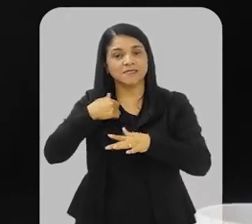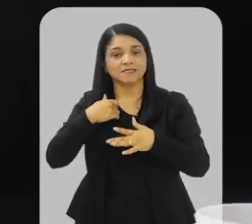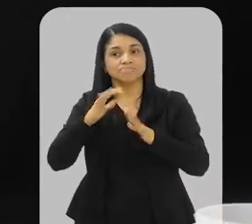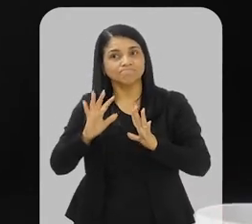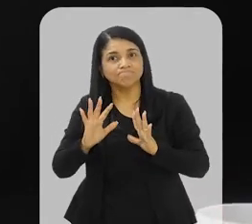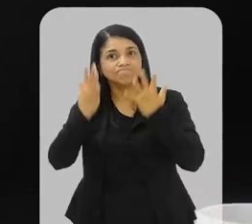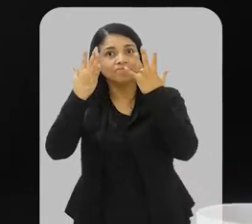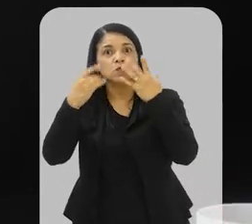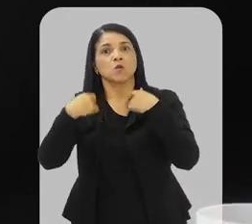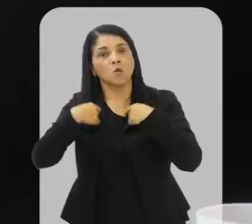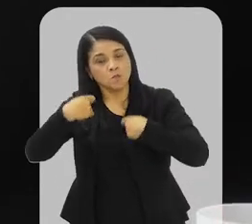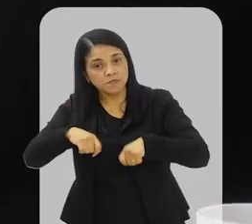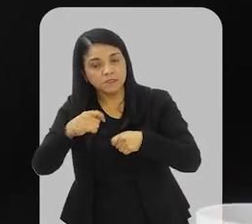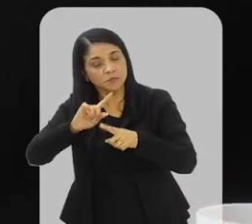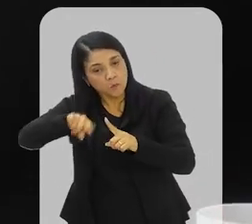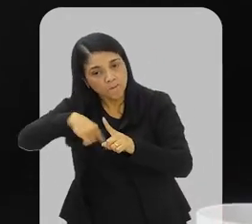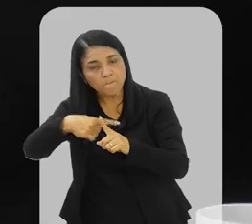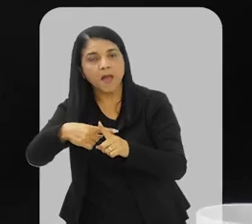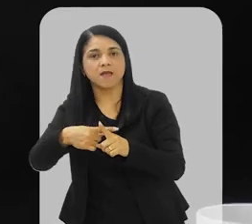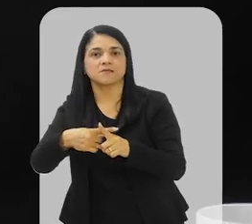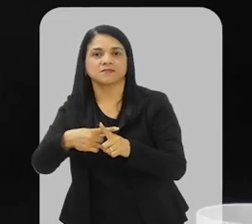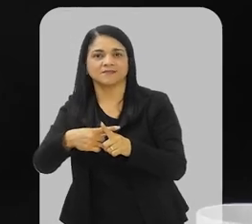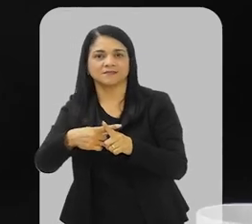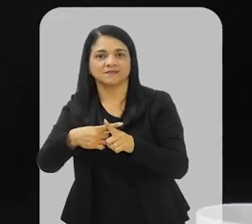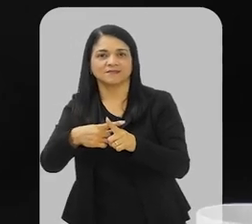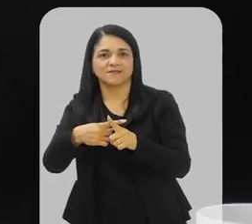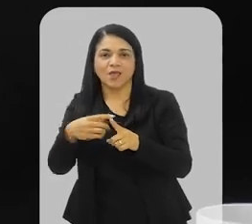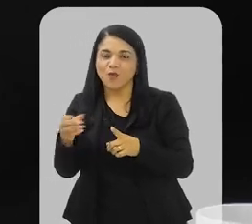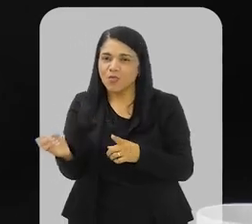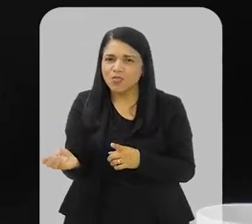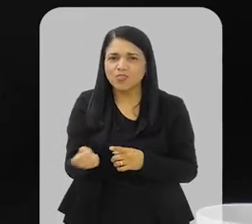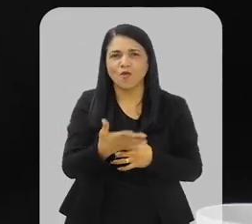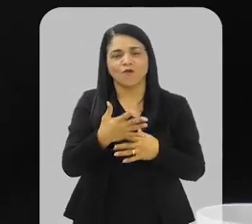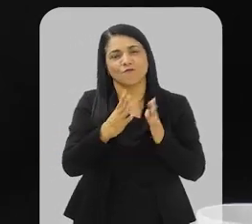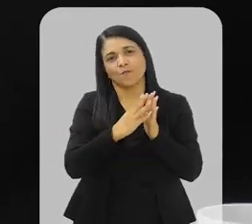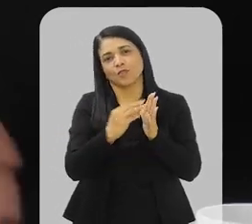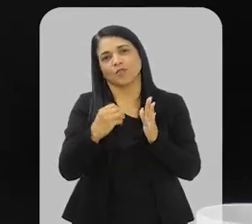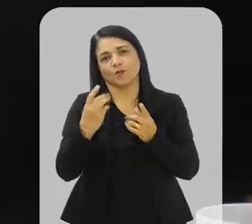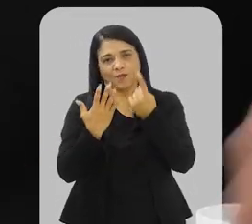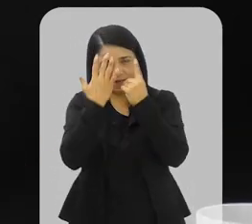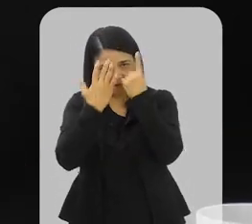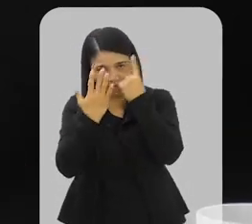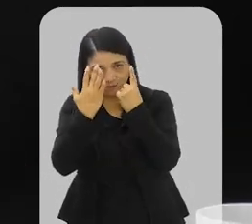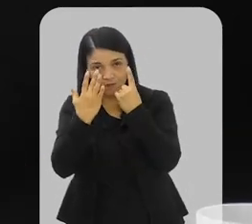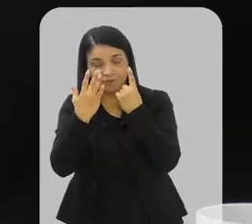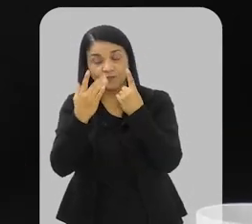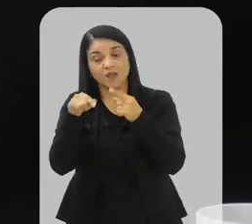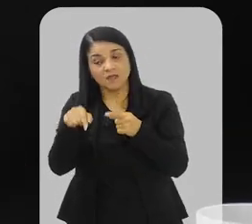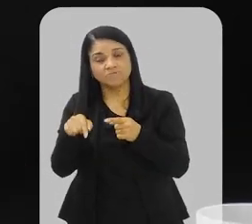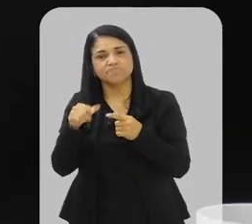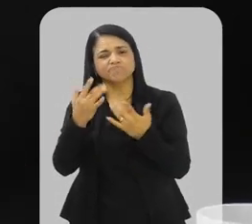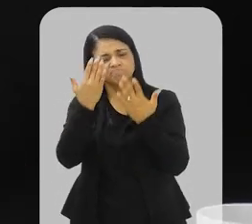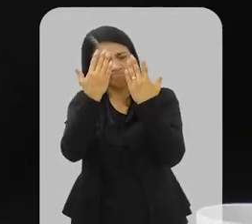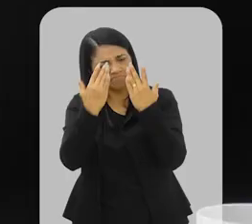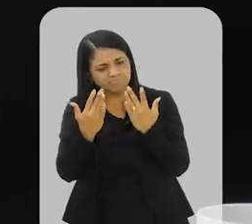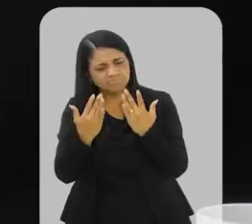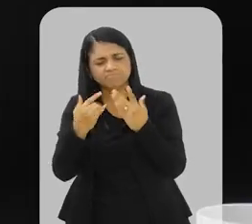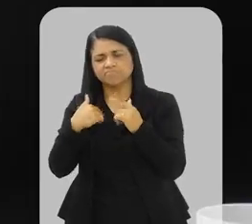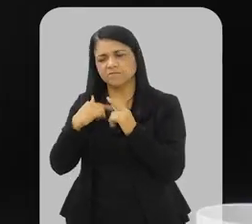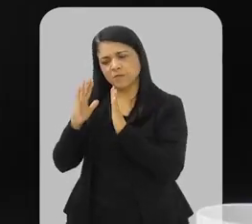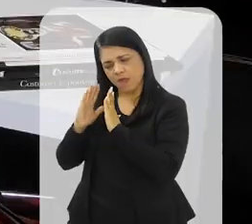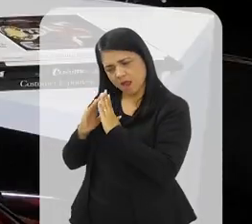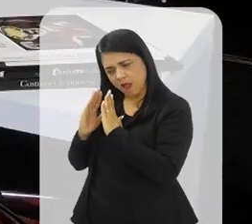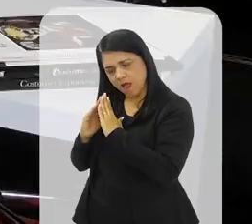Ah eu adoraria só dançar mas em nome de um grande espetáculo eu vou ter que ter algo mais isso faz parte da da modernização do carnaval eu